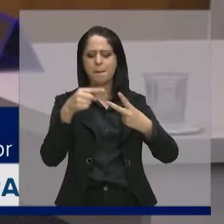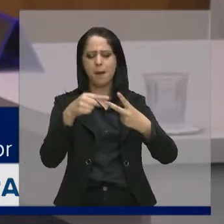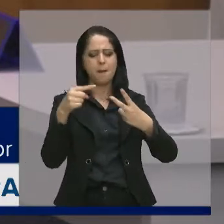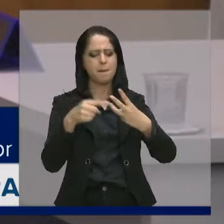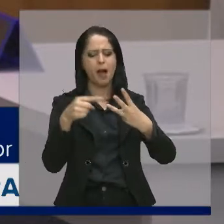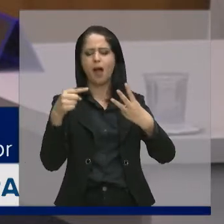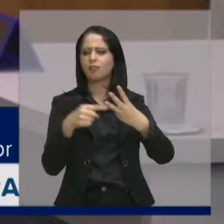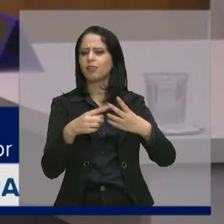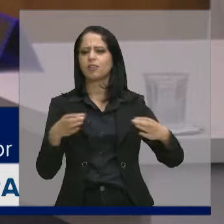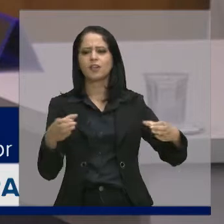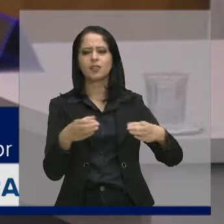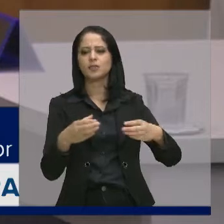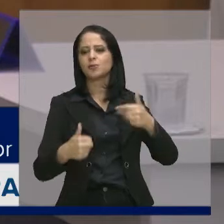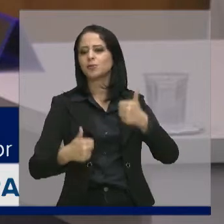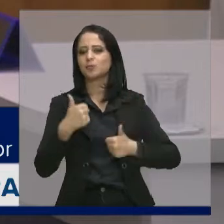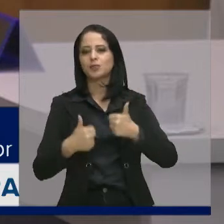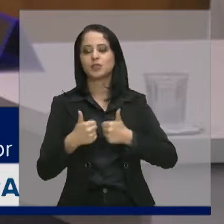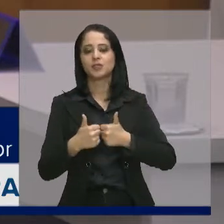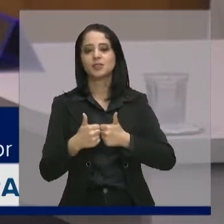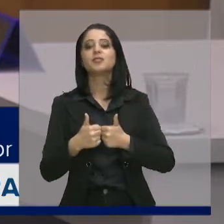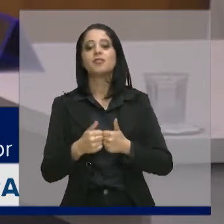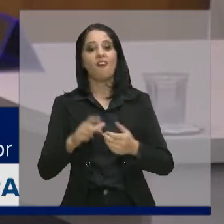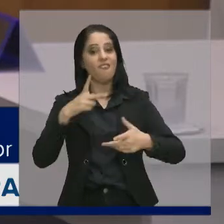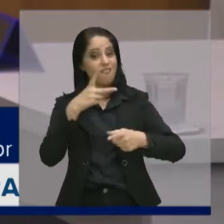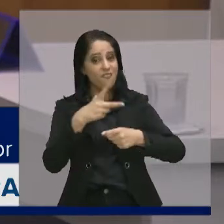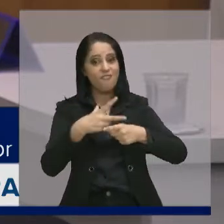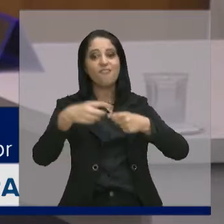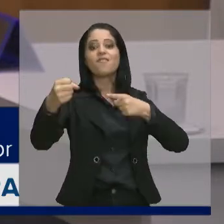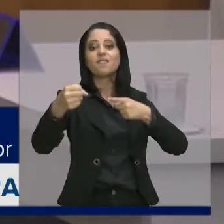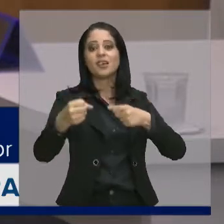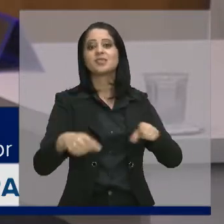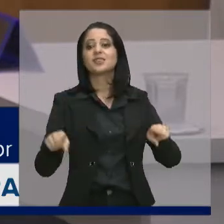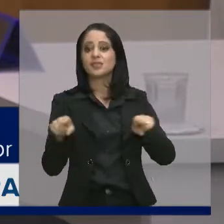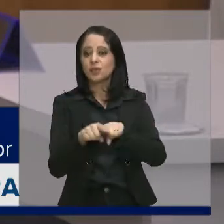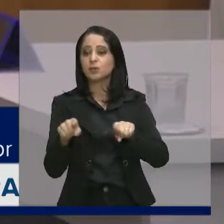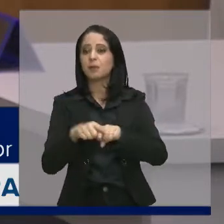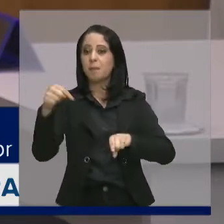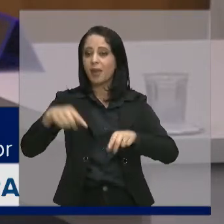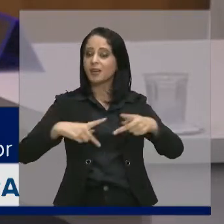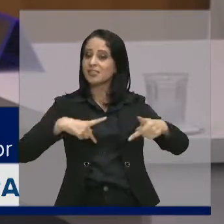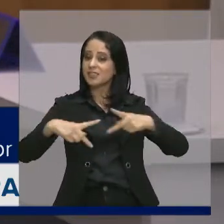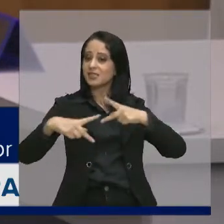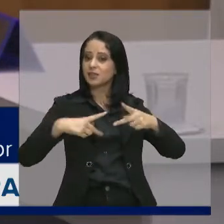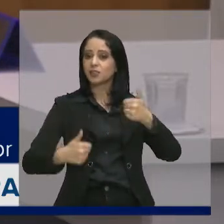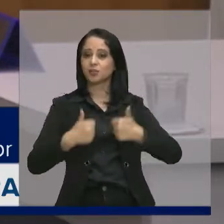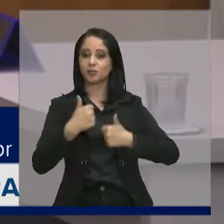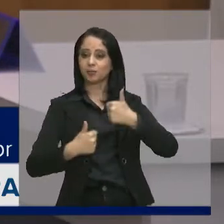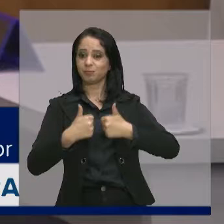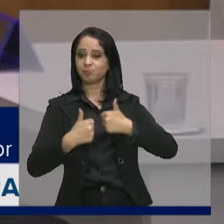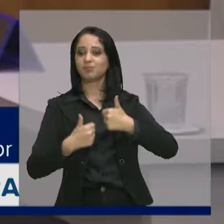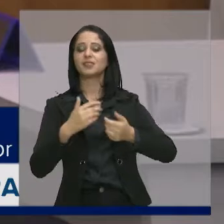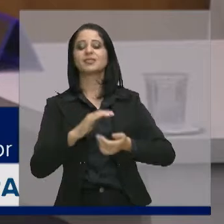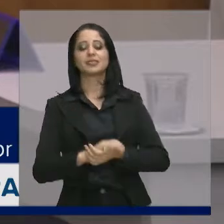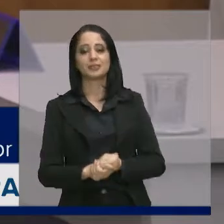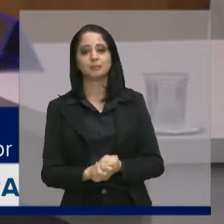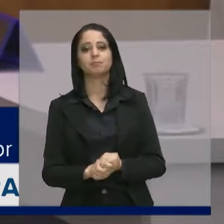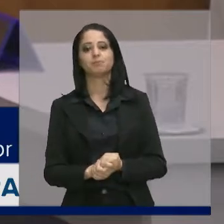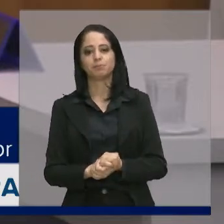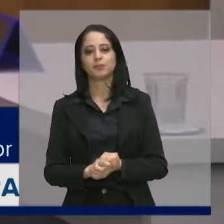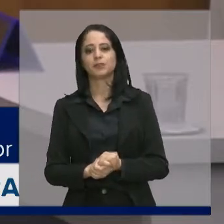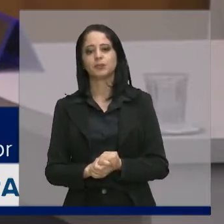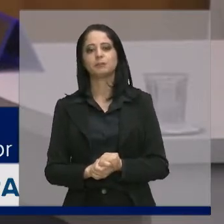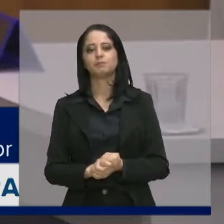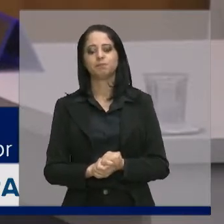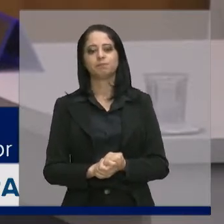Econômico, multicampeão pelo amador como técnico, também atuando na função pelo Castanheiras,